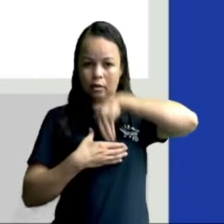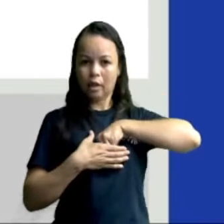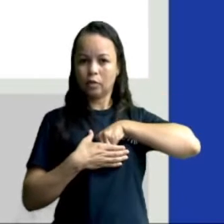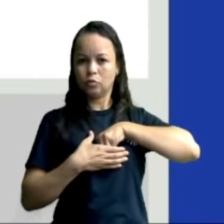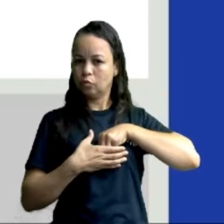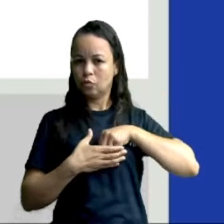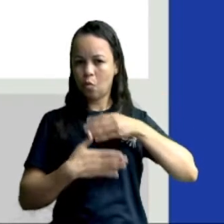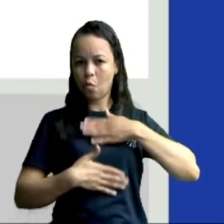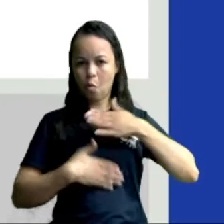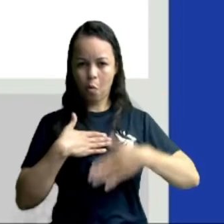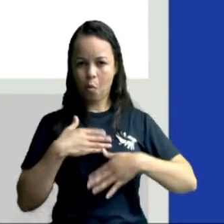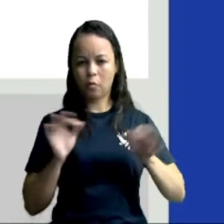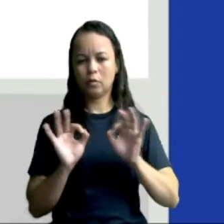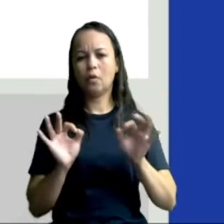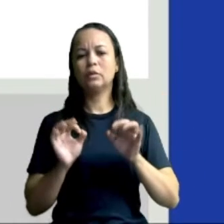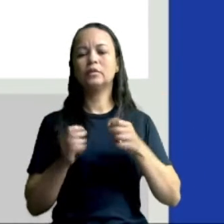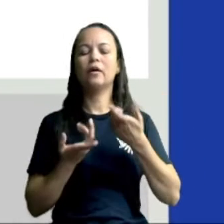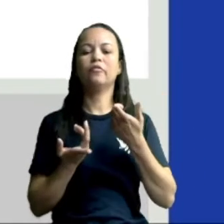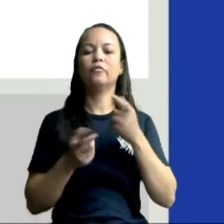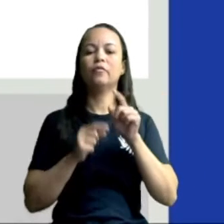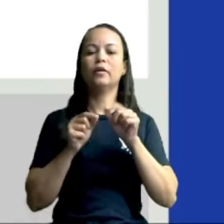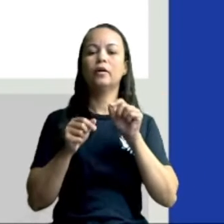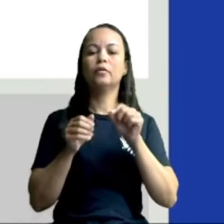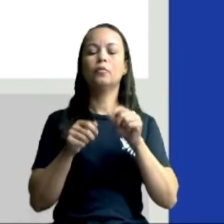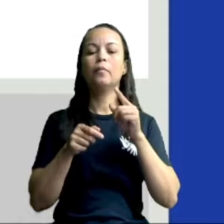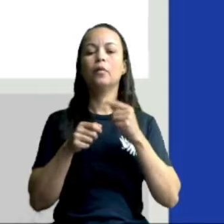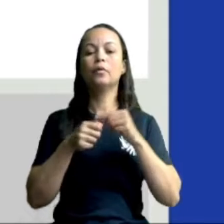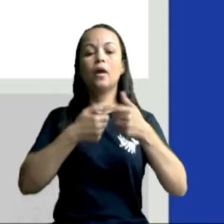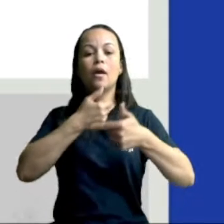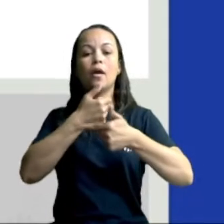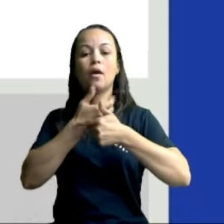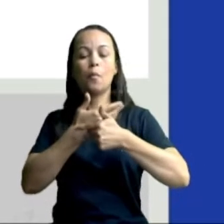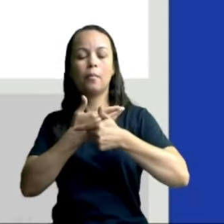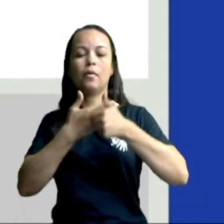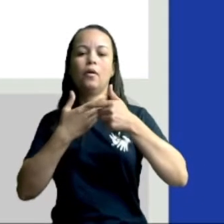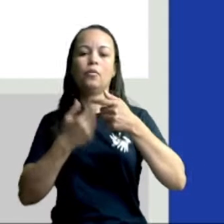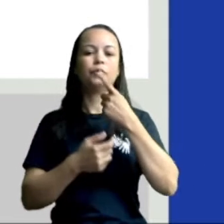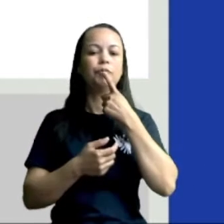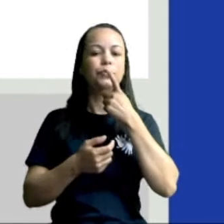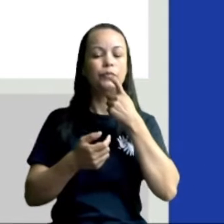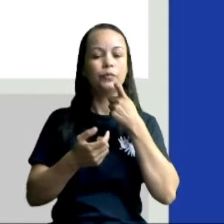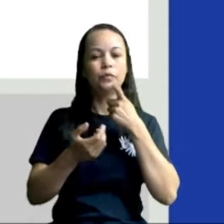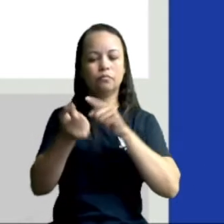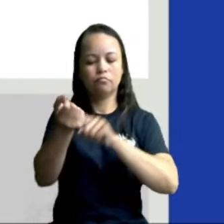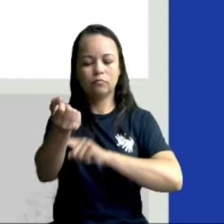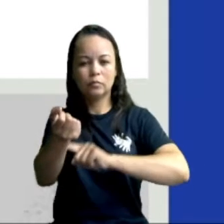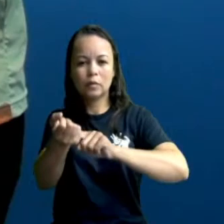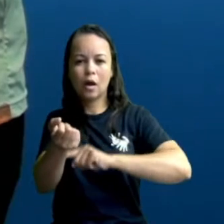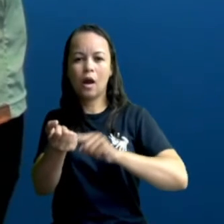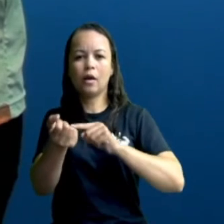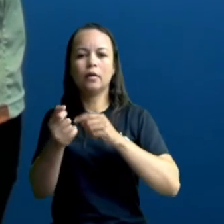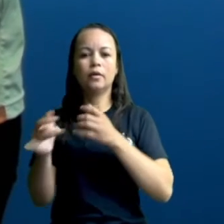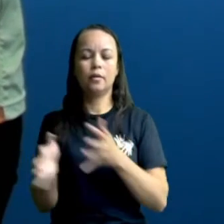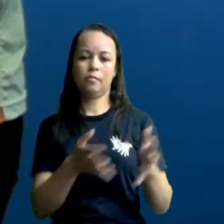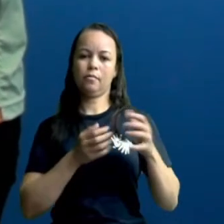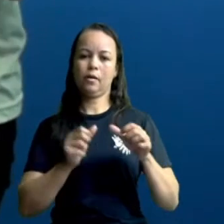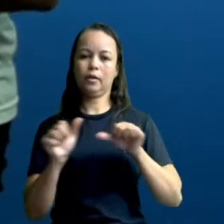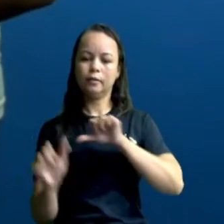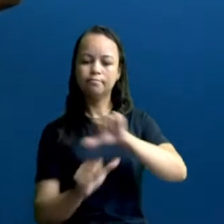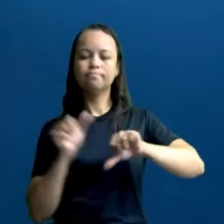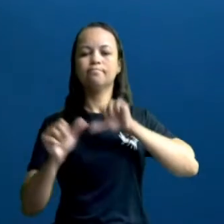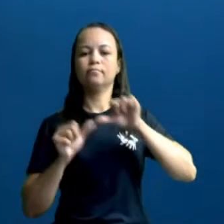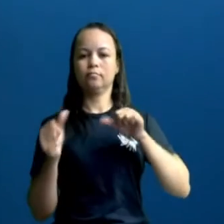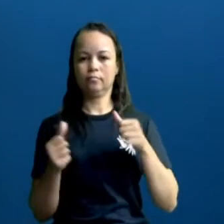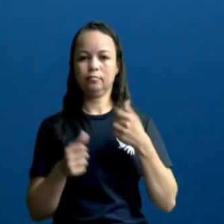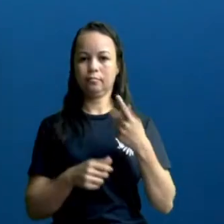é feito pelo sangue. Então o sangue ele tem um papel ímpar para o transporte desses resíduos metabólicos.